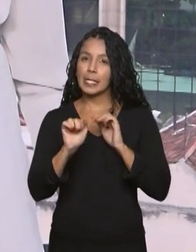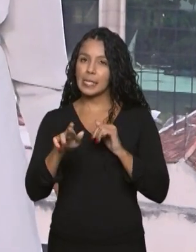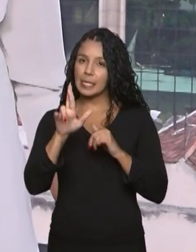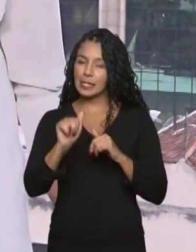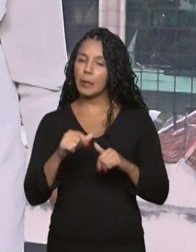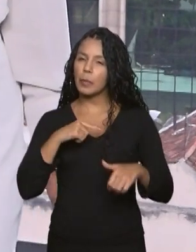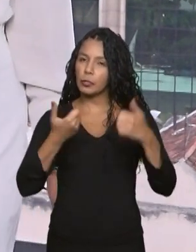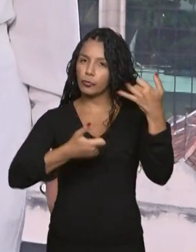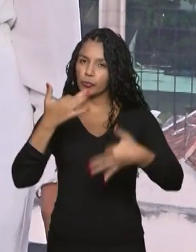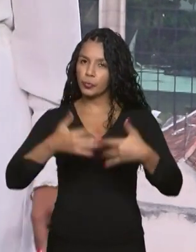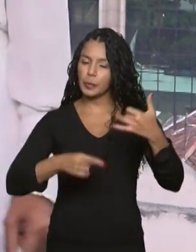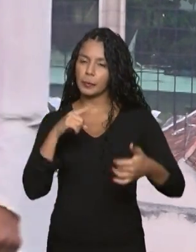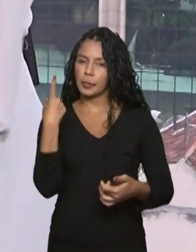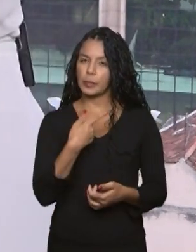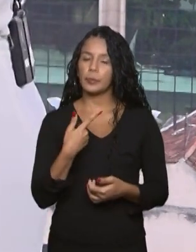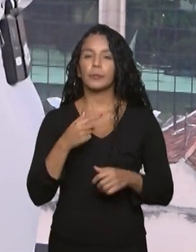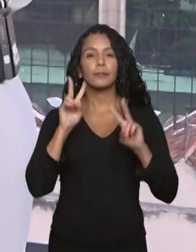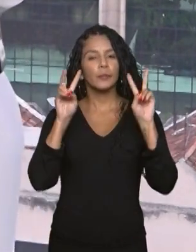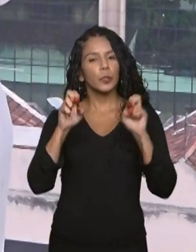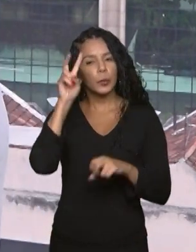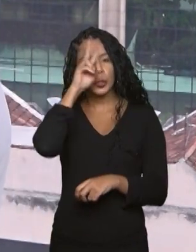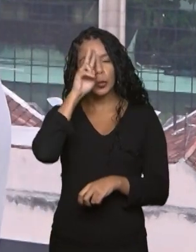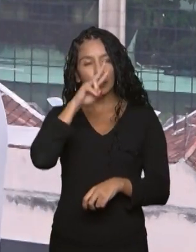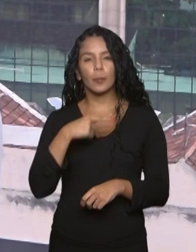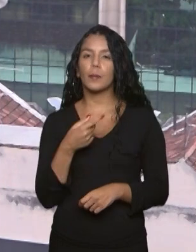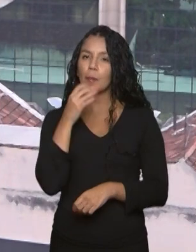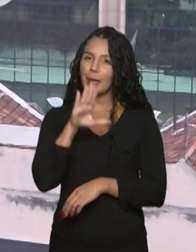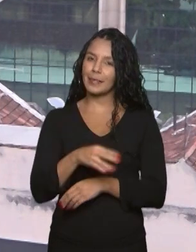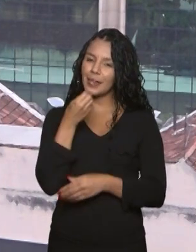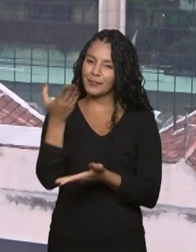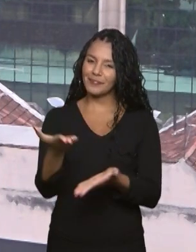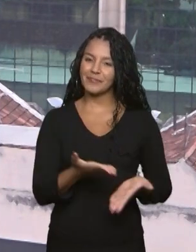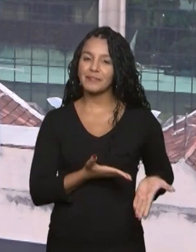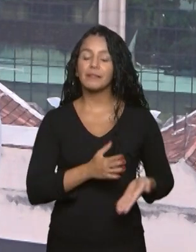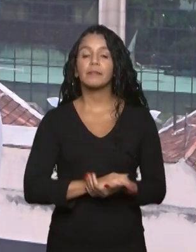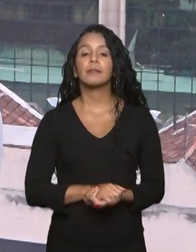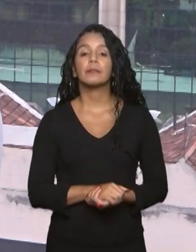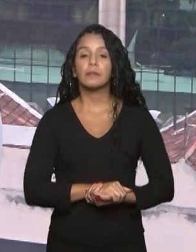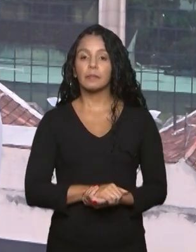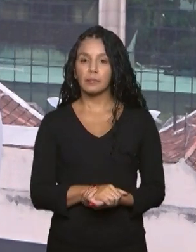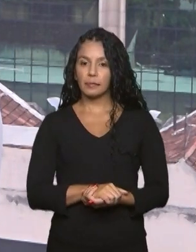tem detalhes para a gente dessa história. Alessandra, boa tarde, bem-vinda.